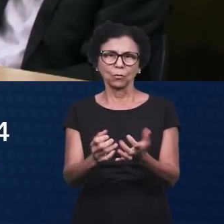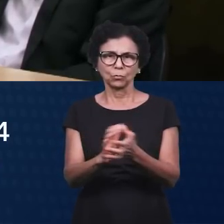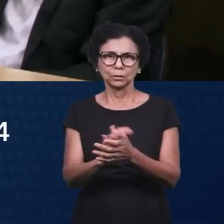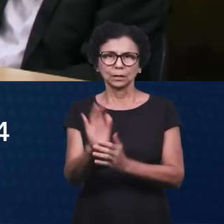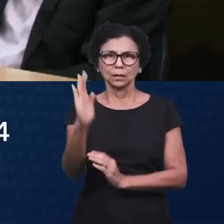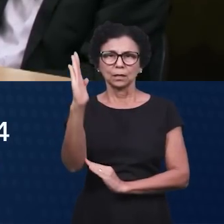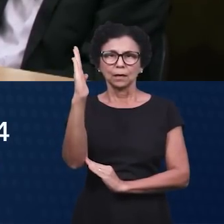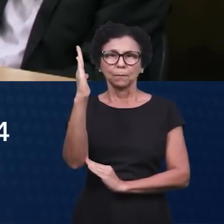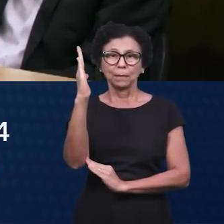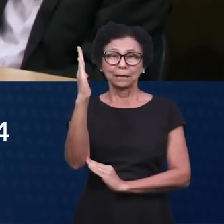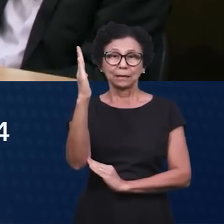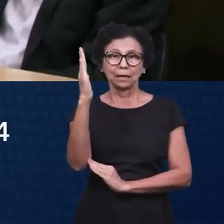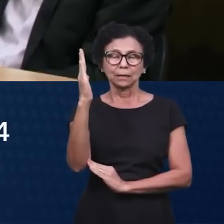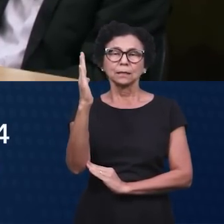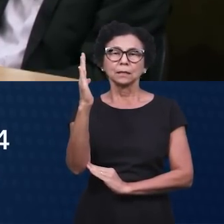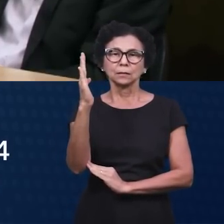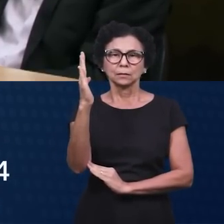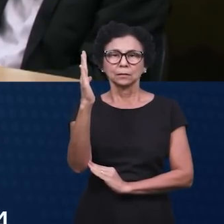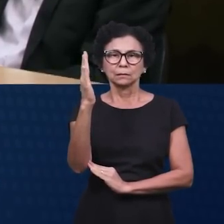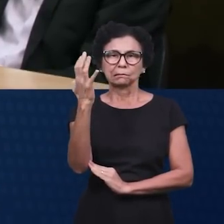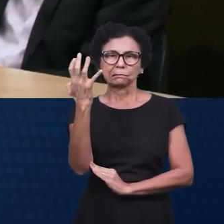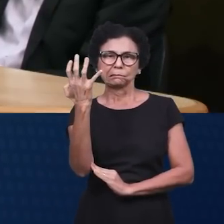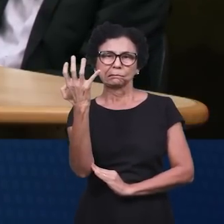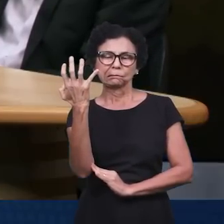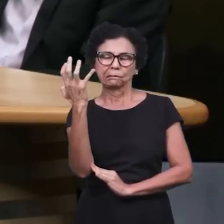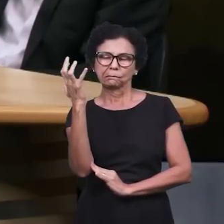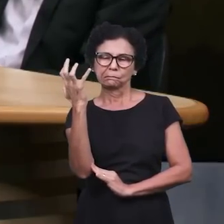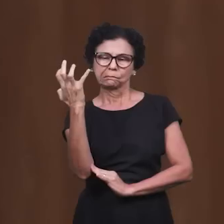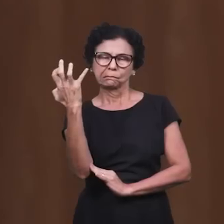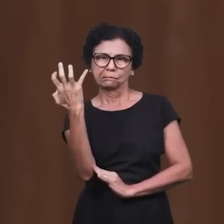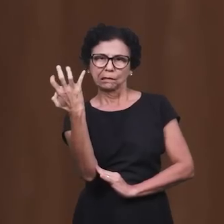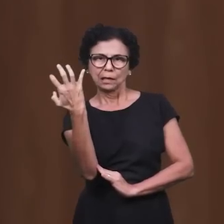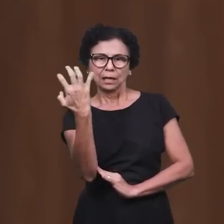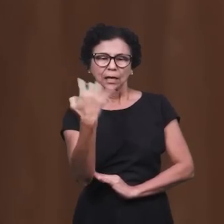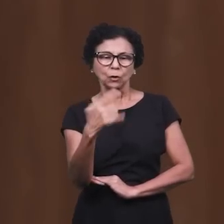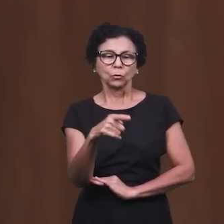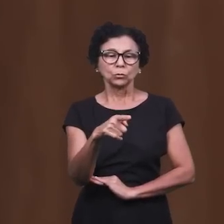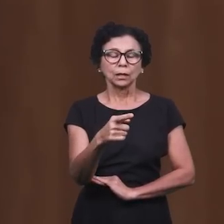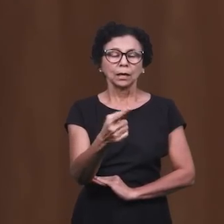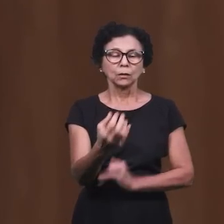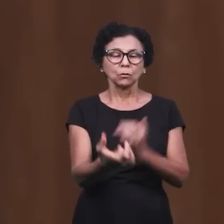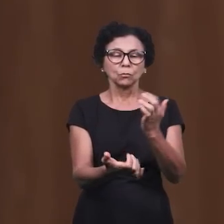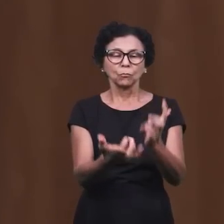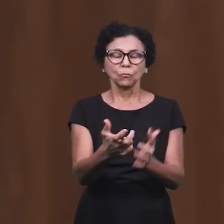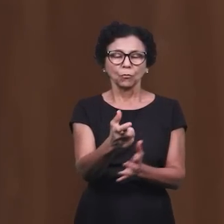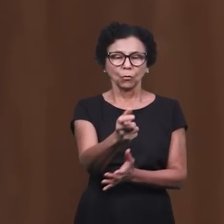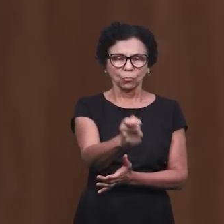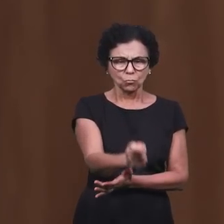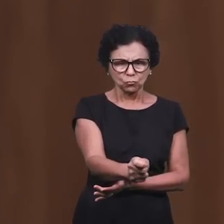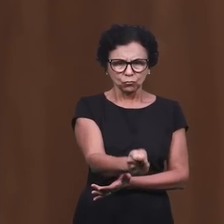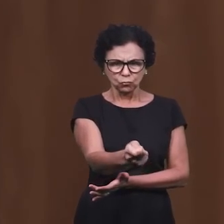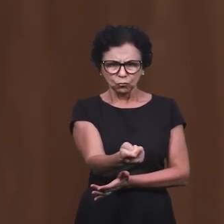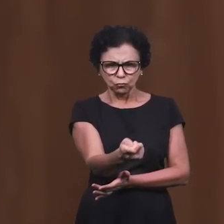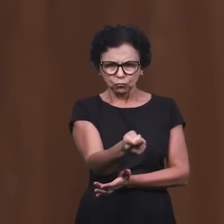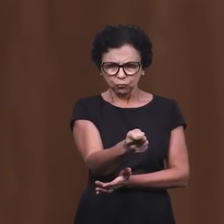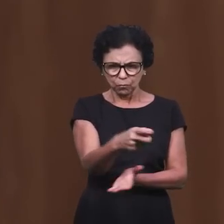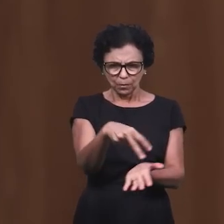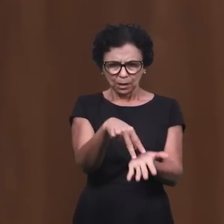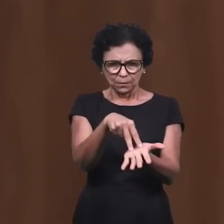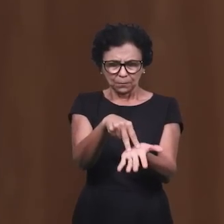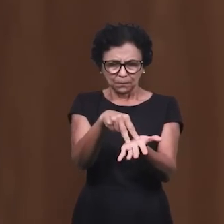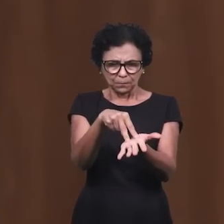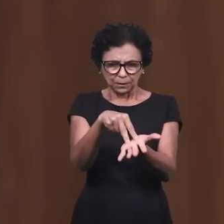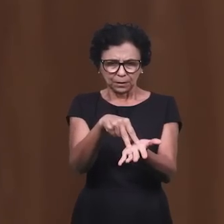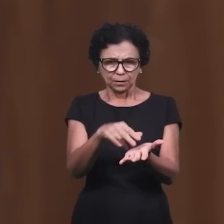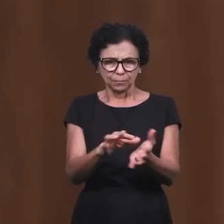madeira mais resistente e endireitava ela. Muito Era bom. torcida ali, então quando ela passava pelo fogo, ela se tornava mais firme, mais resistente